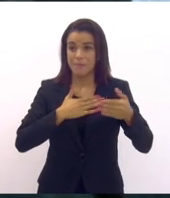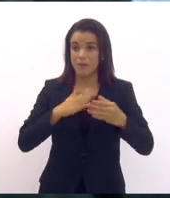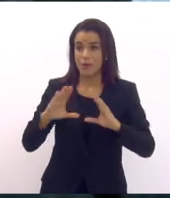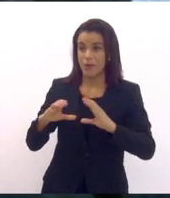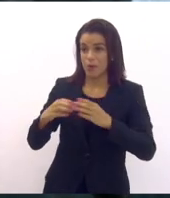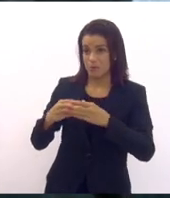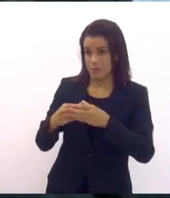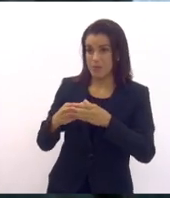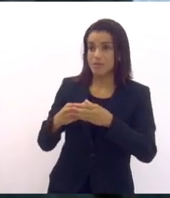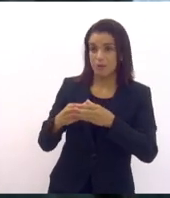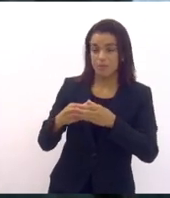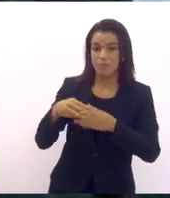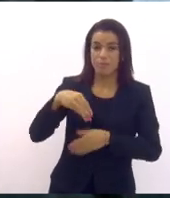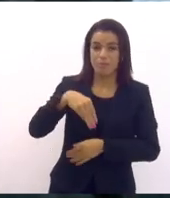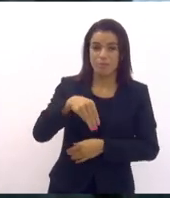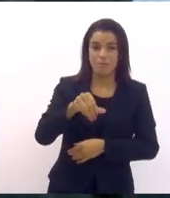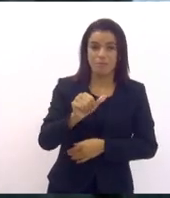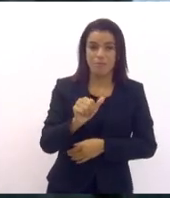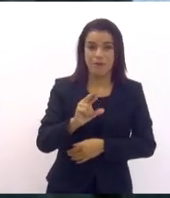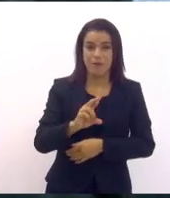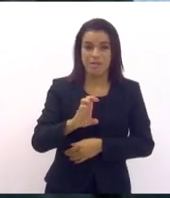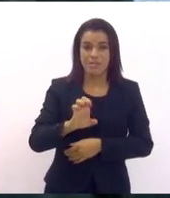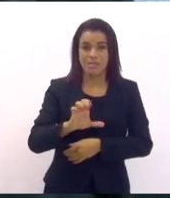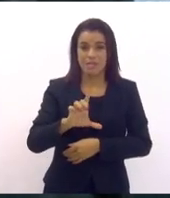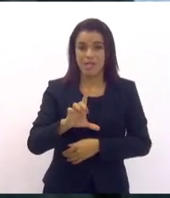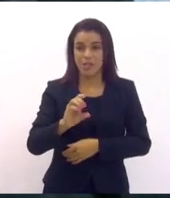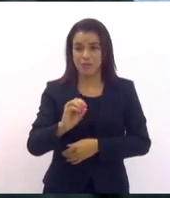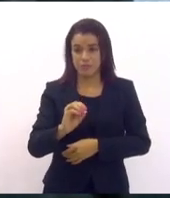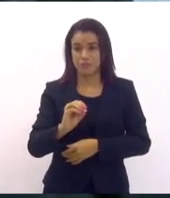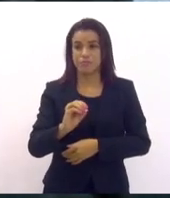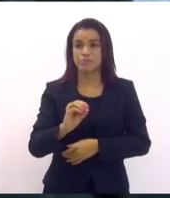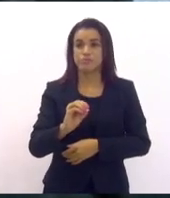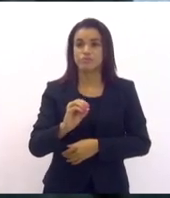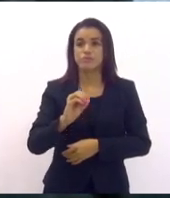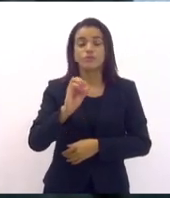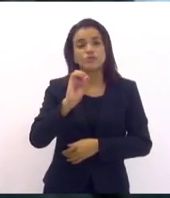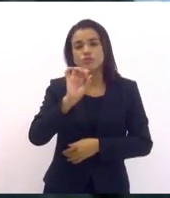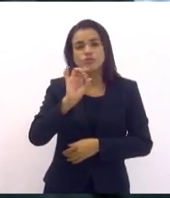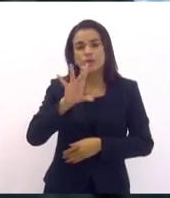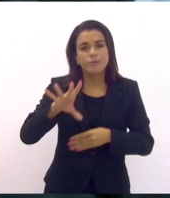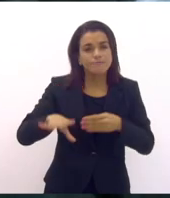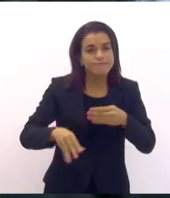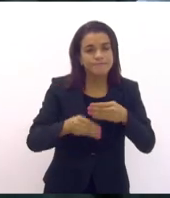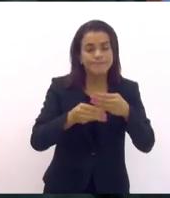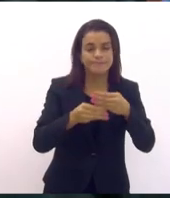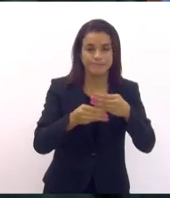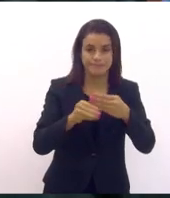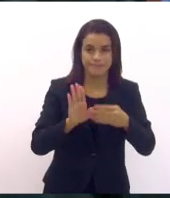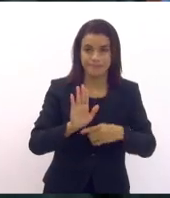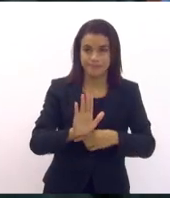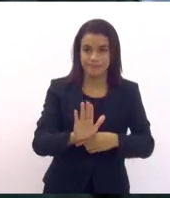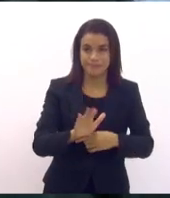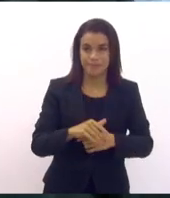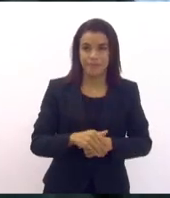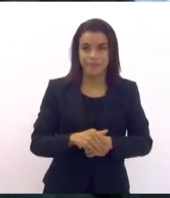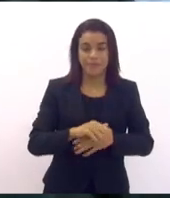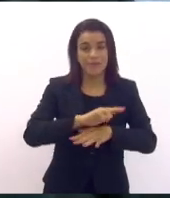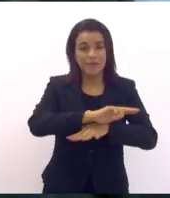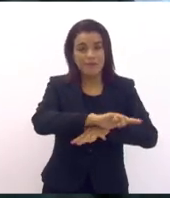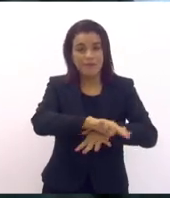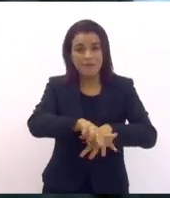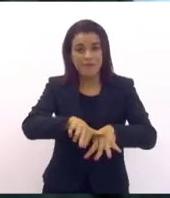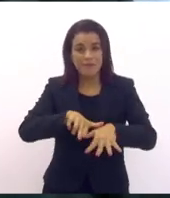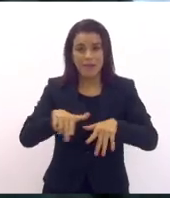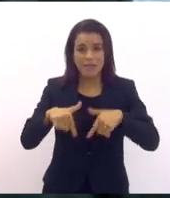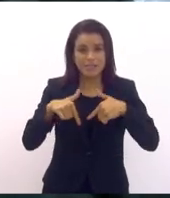falar Marcelo você me permita só contribuir da seguinte forma eh várias ações Luzia nesse